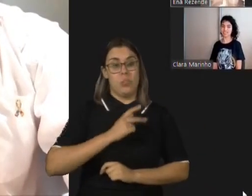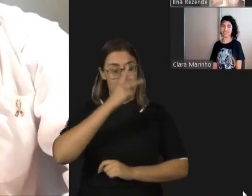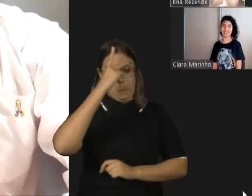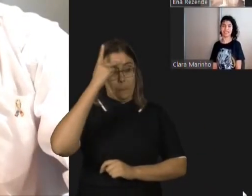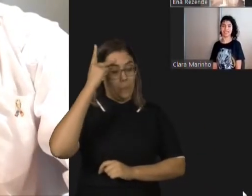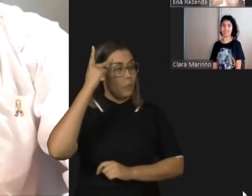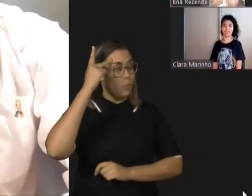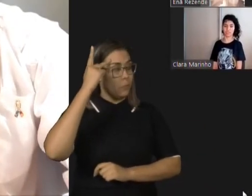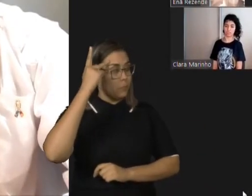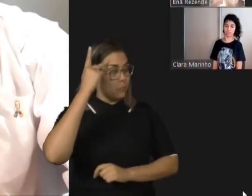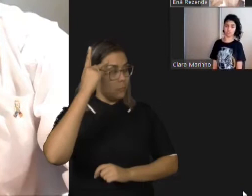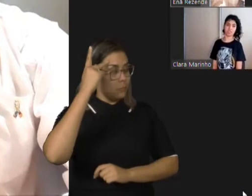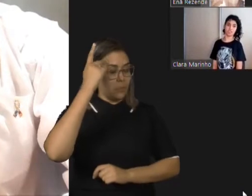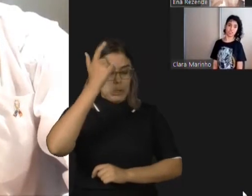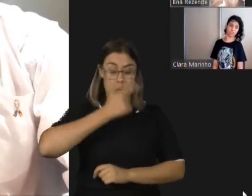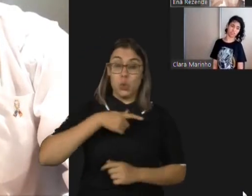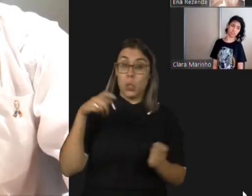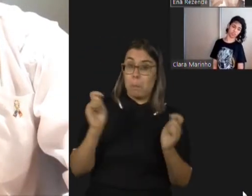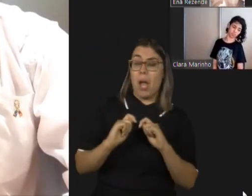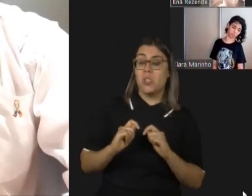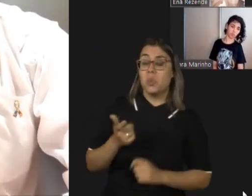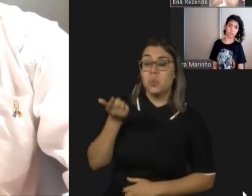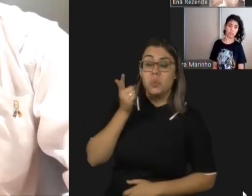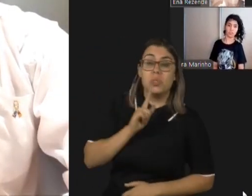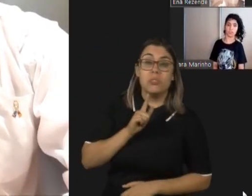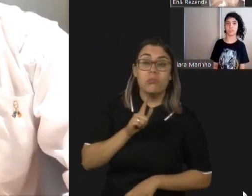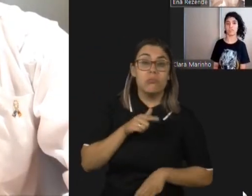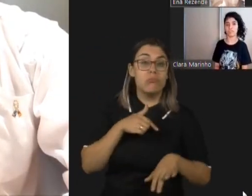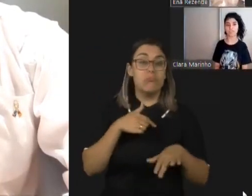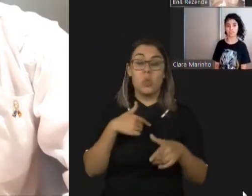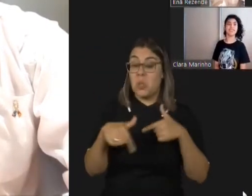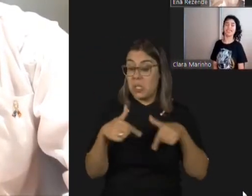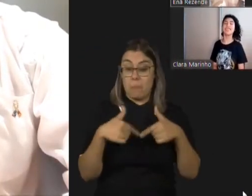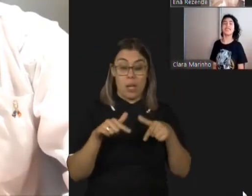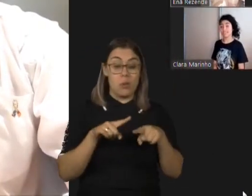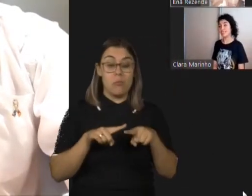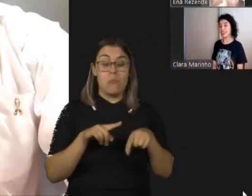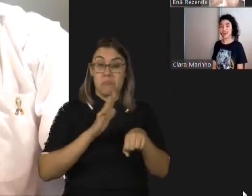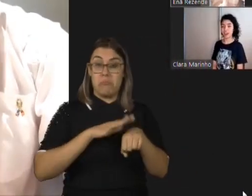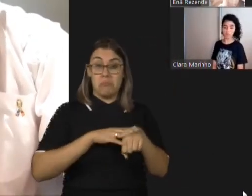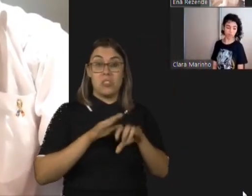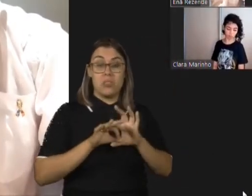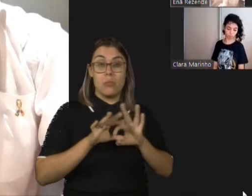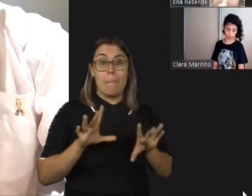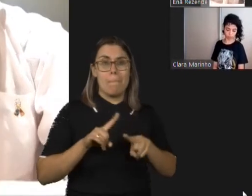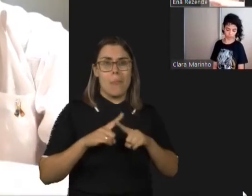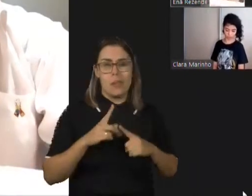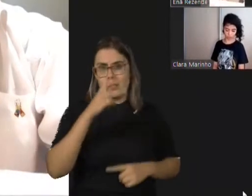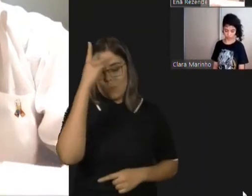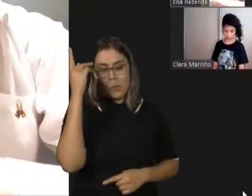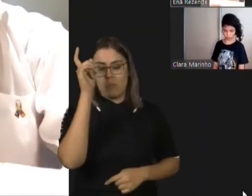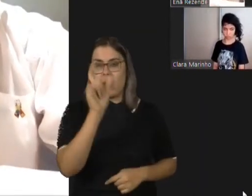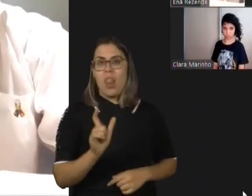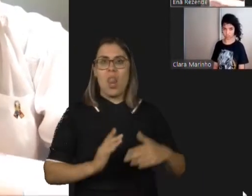Pessoalmente, eu me julgo capaz de desenvolver qualquer tarefa, qualquer capacidade, mas, às vezes, pessoas me bloqueando,